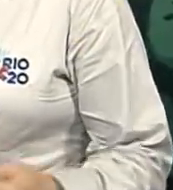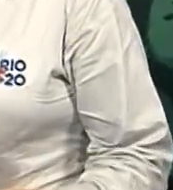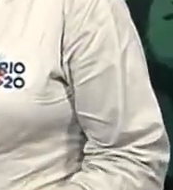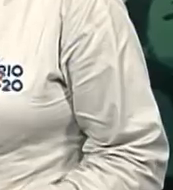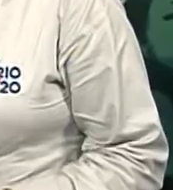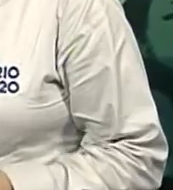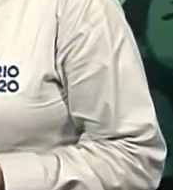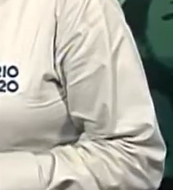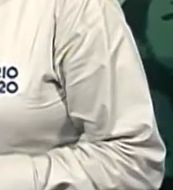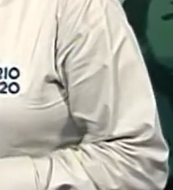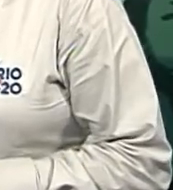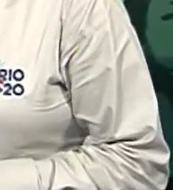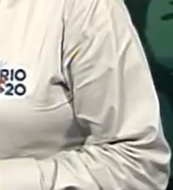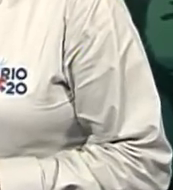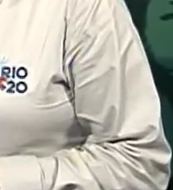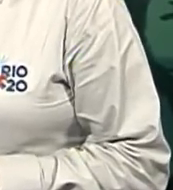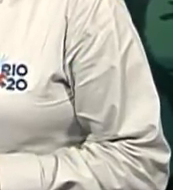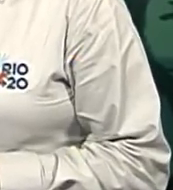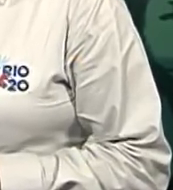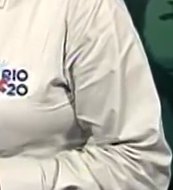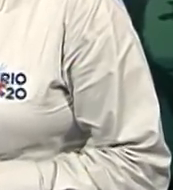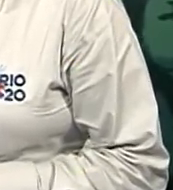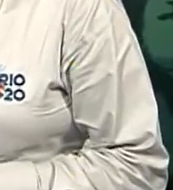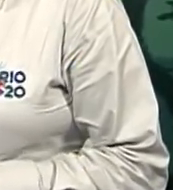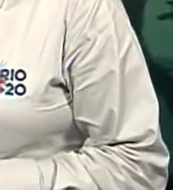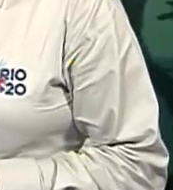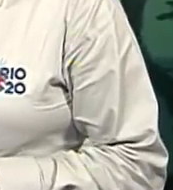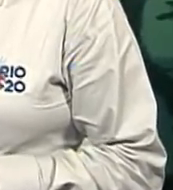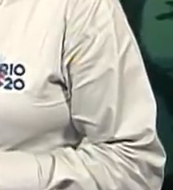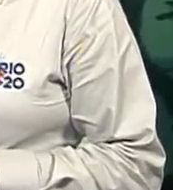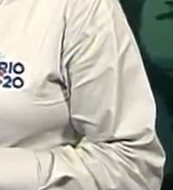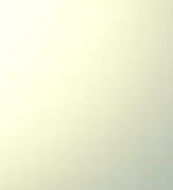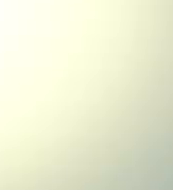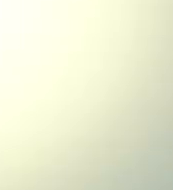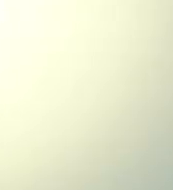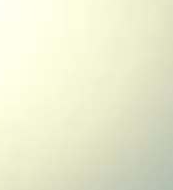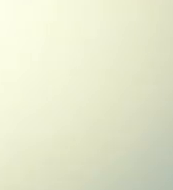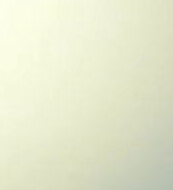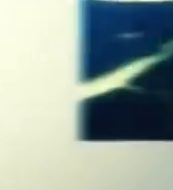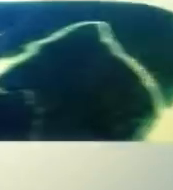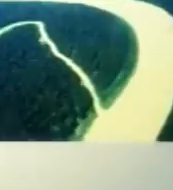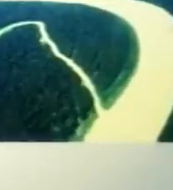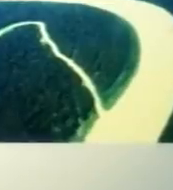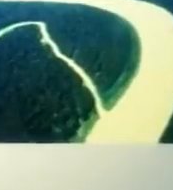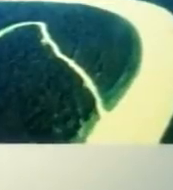falaram sobre o andamento das negociações para a elaboração do texto final da Rio Mais 20.